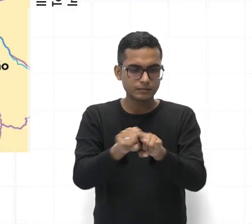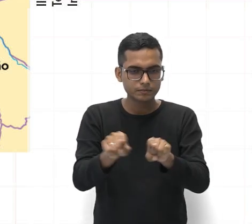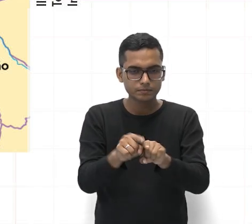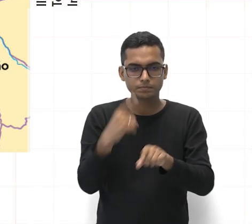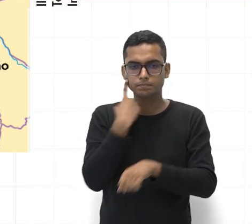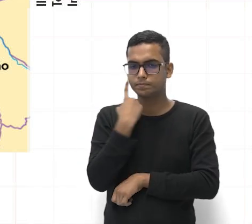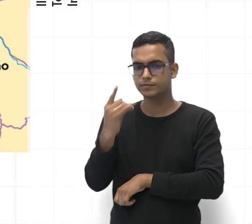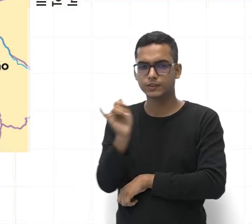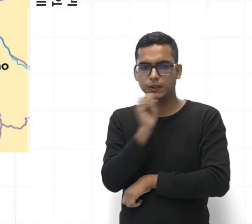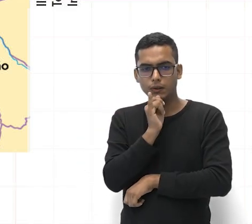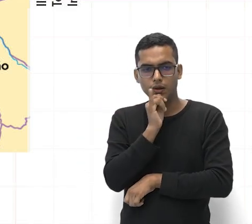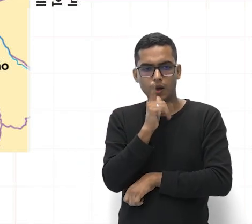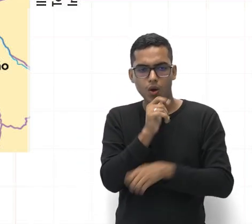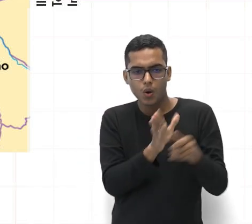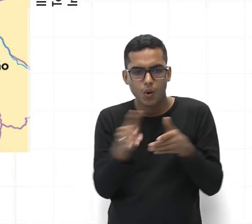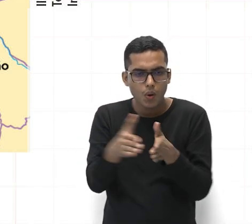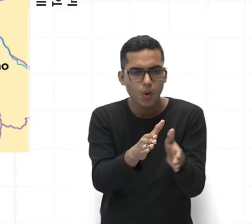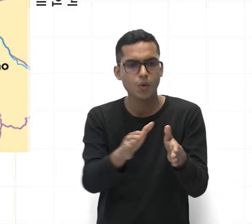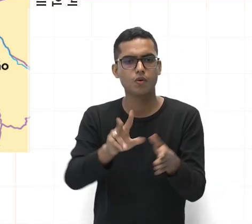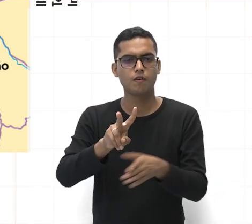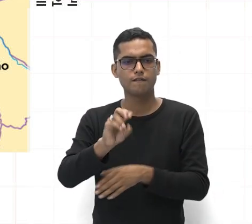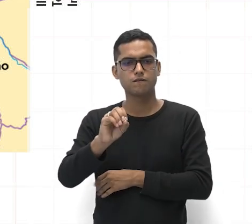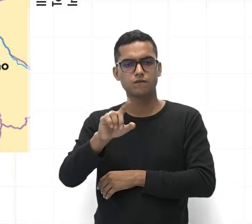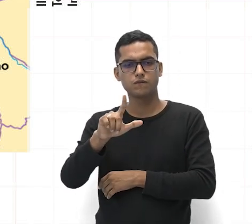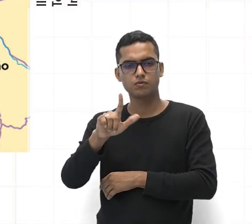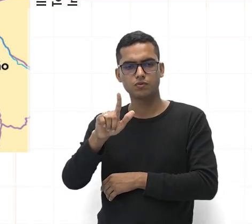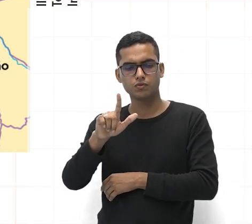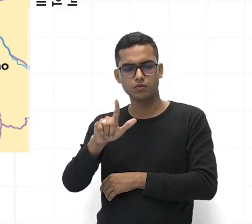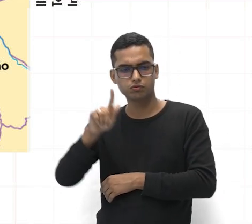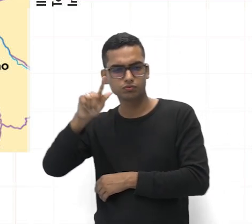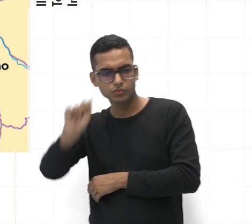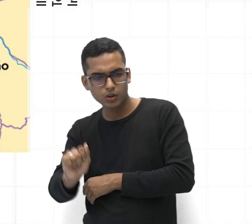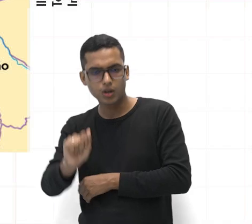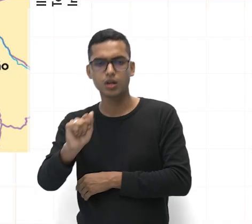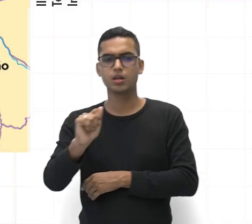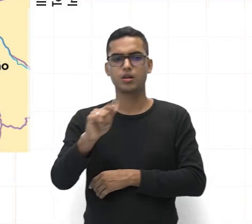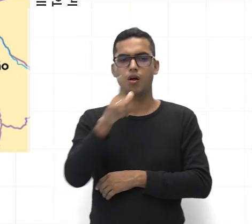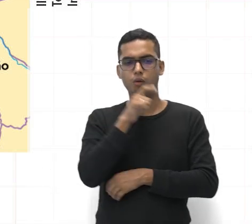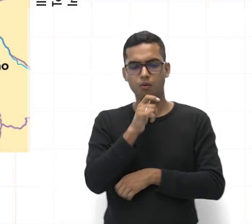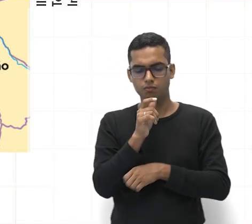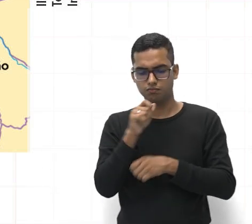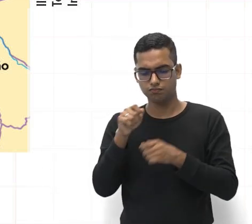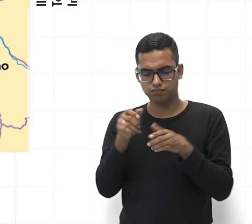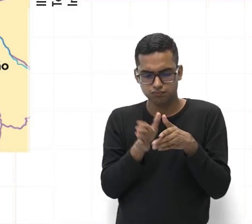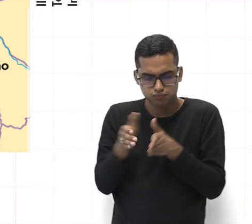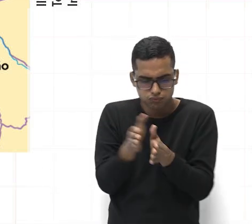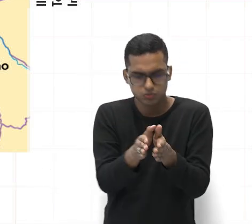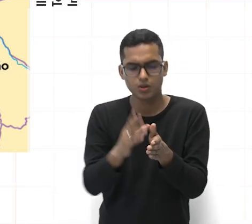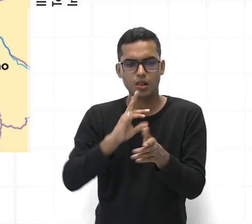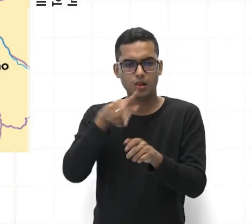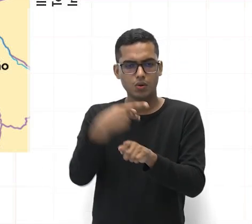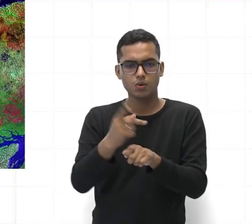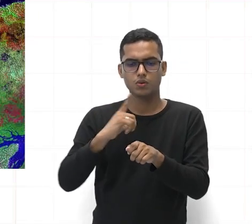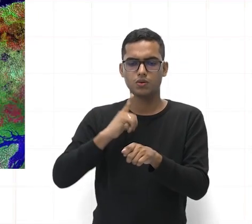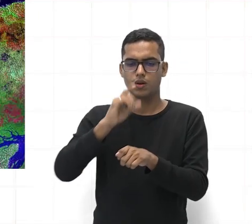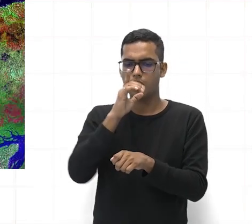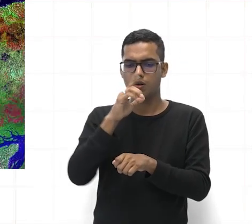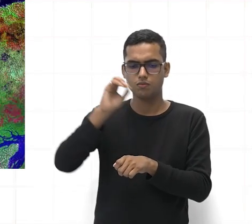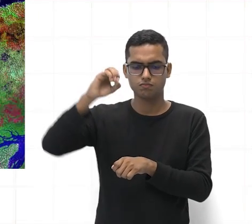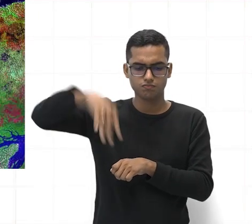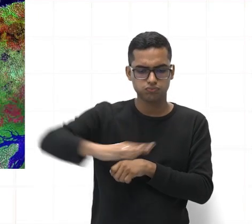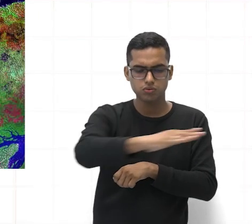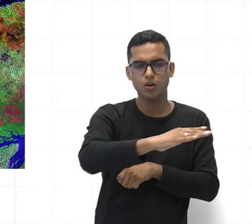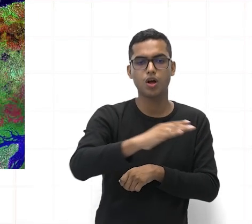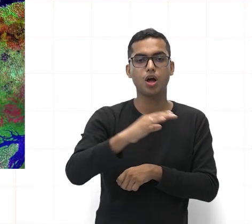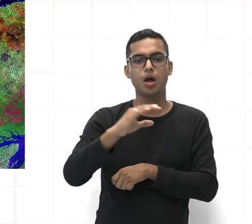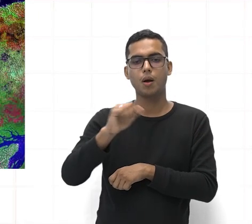mar Cáspio, que é um mar fechado. Uma bacia do tipo exorreica, ela ocorre